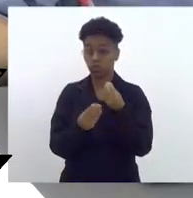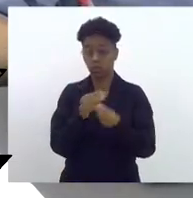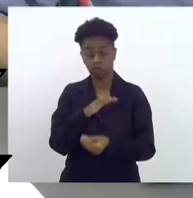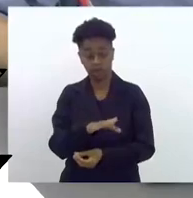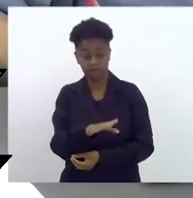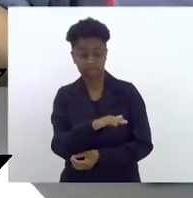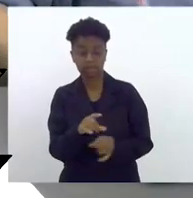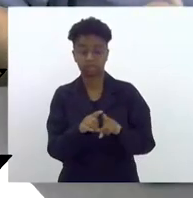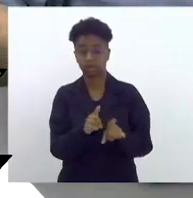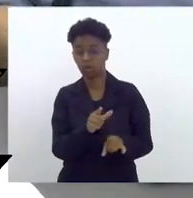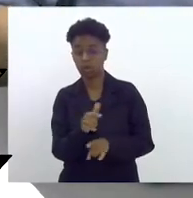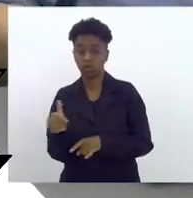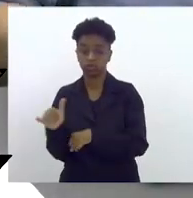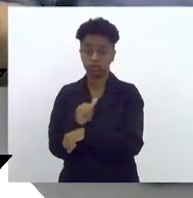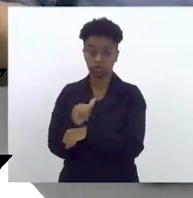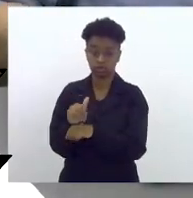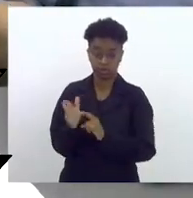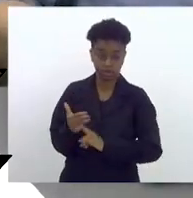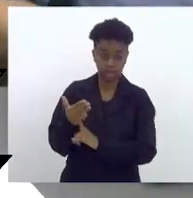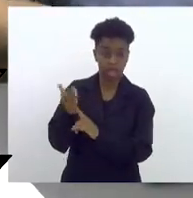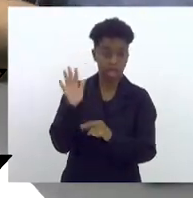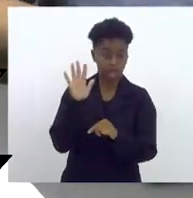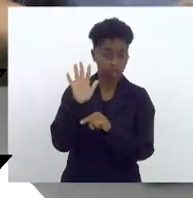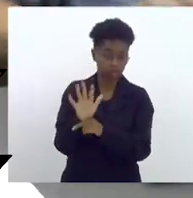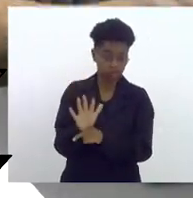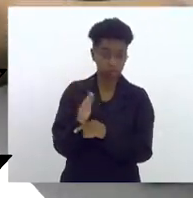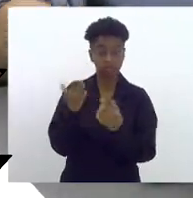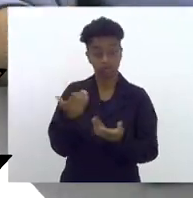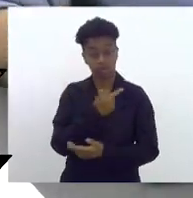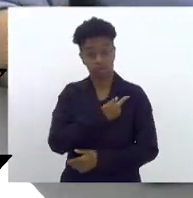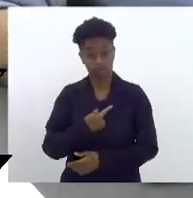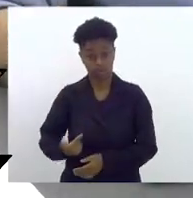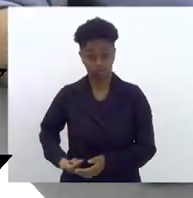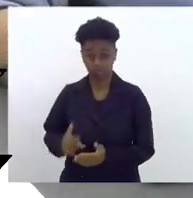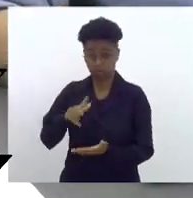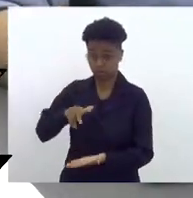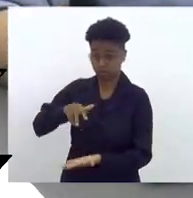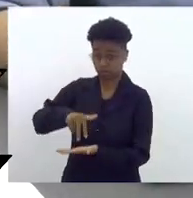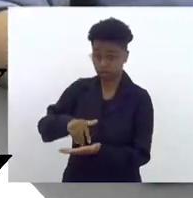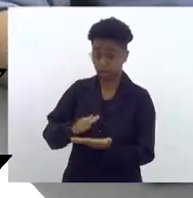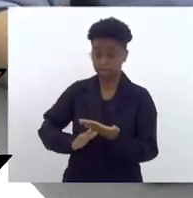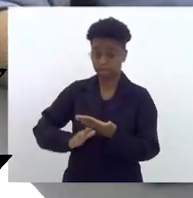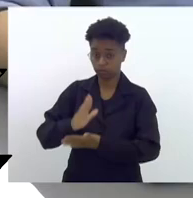tecnológicas estão ajudando Ao Combate então o governo é uma posição